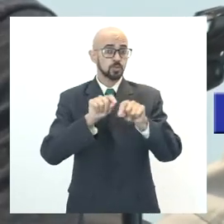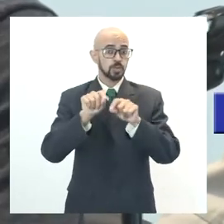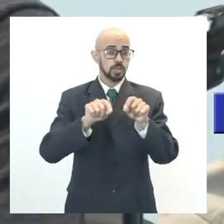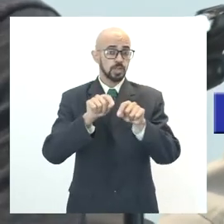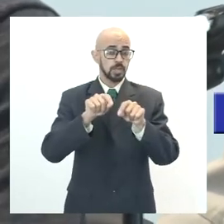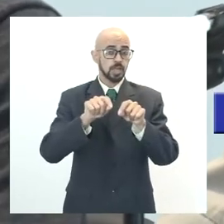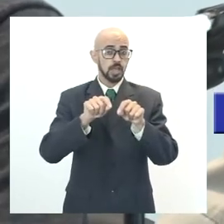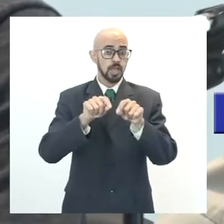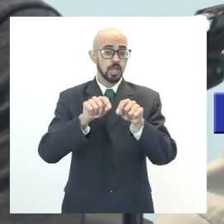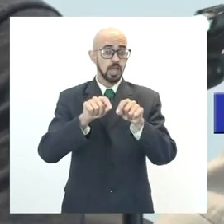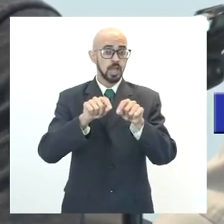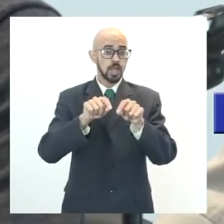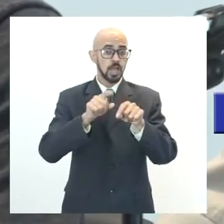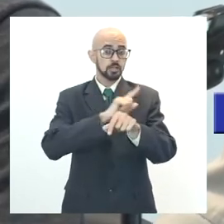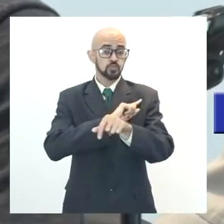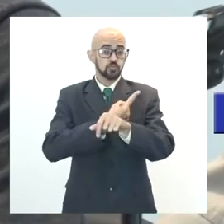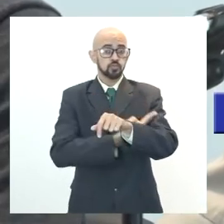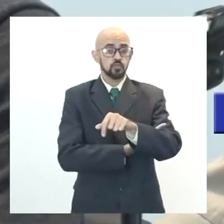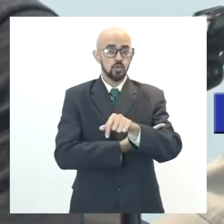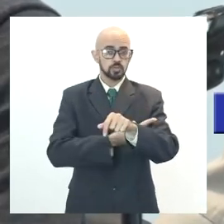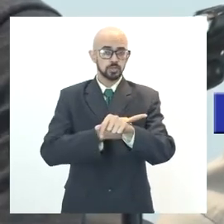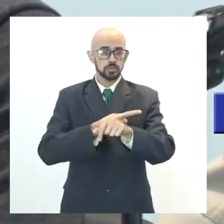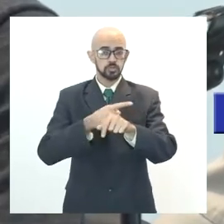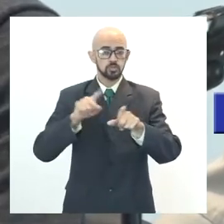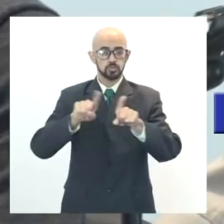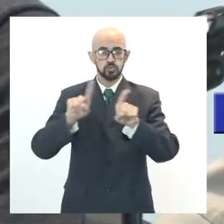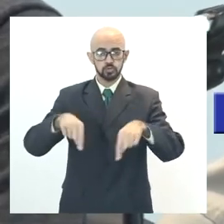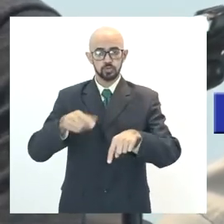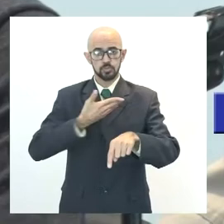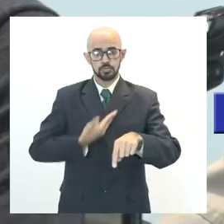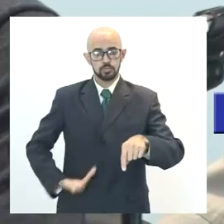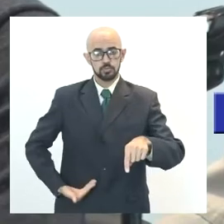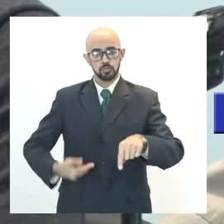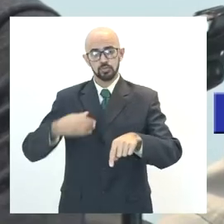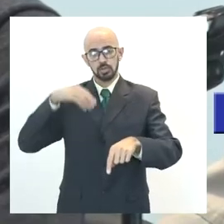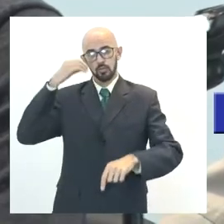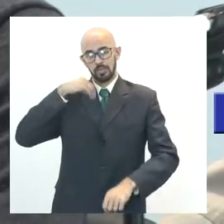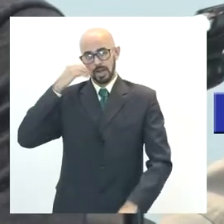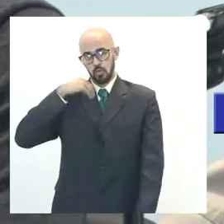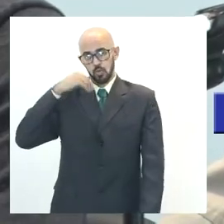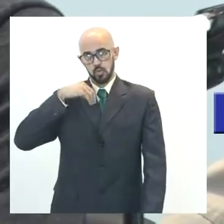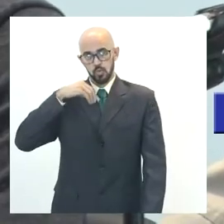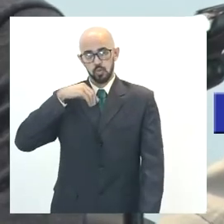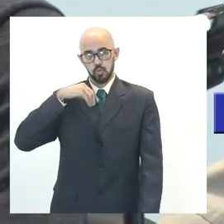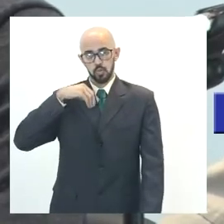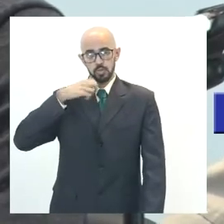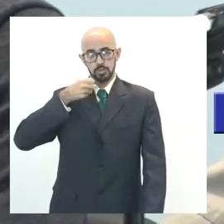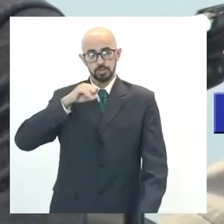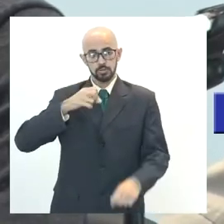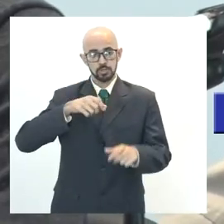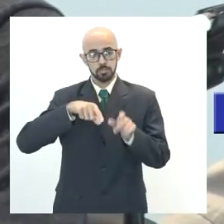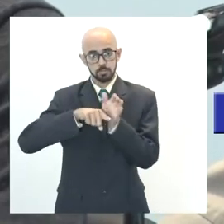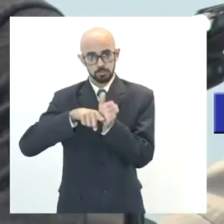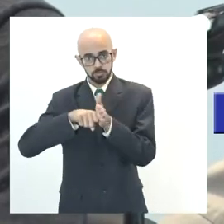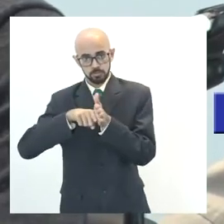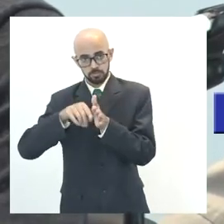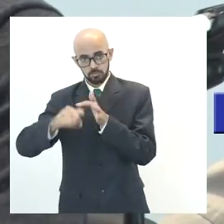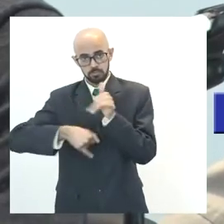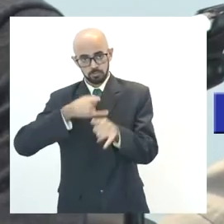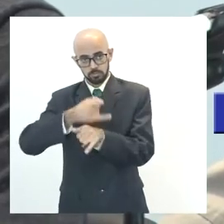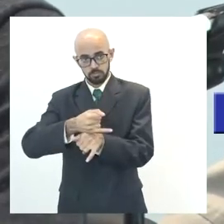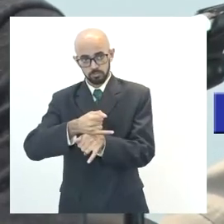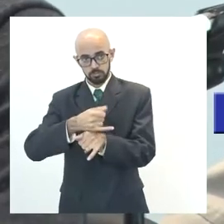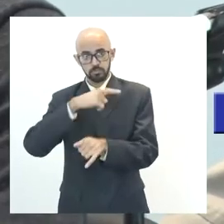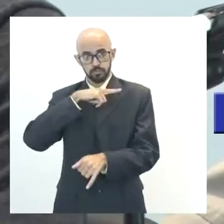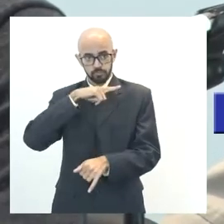estão se eu enfraquecida e quem olhar na internet tem lá